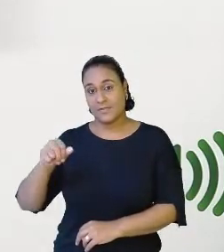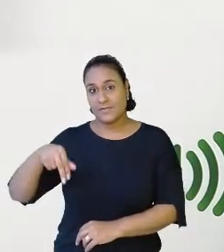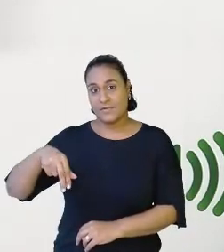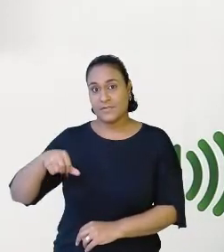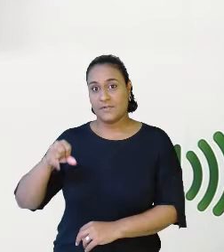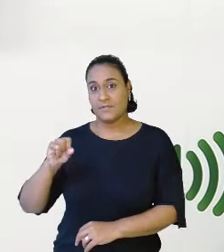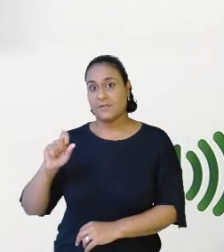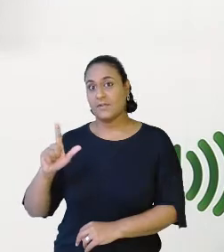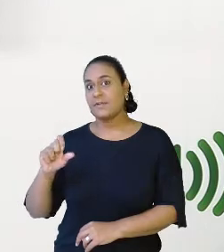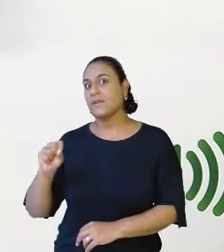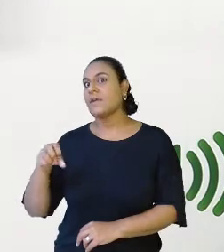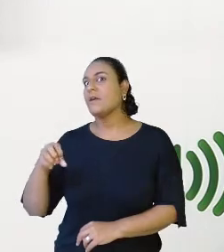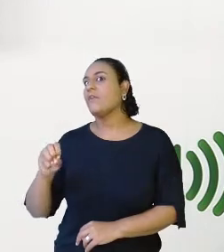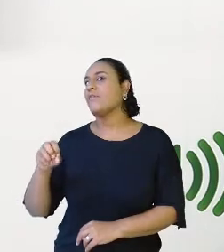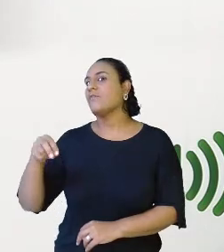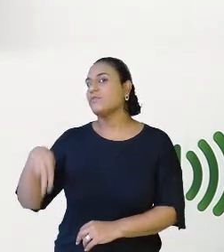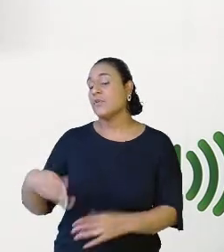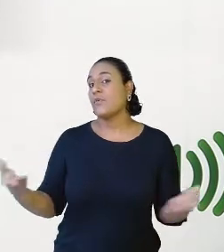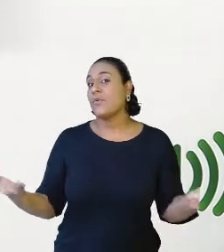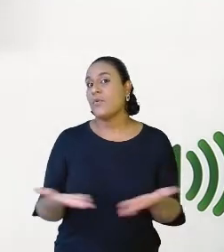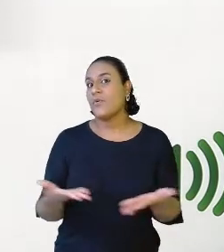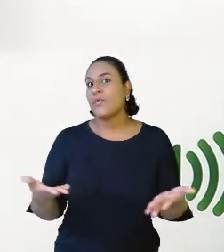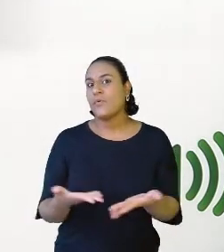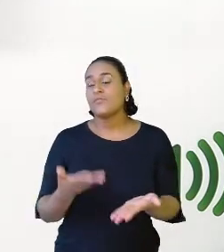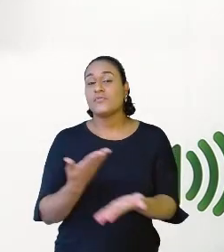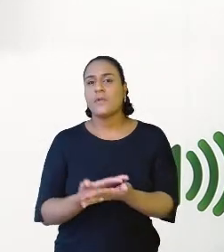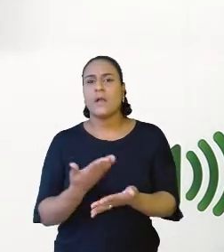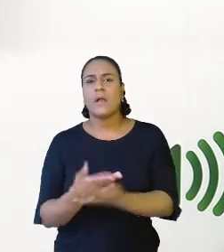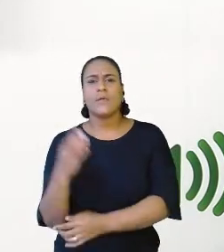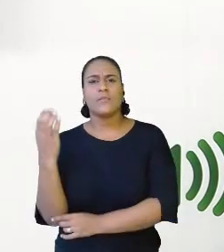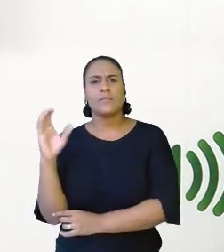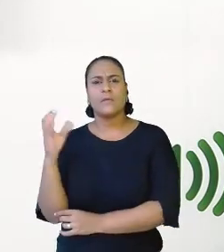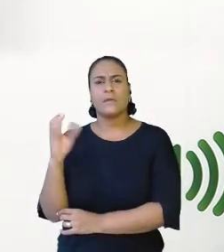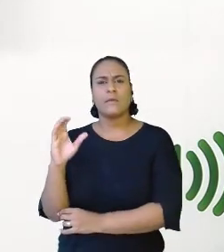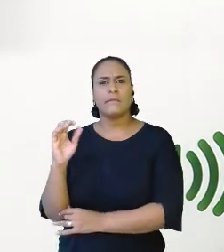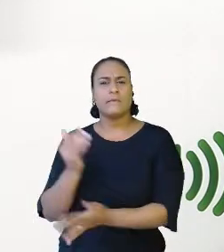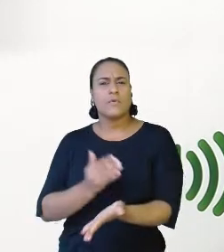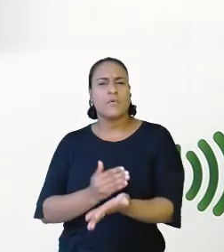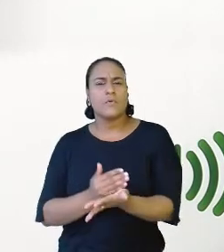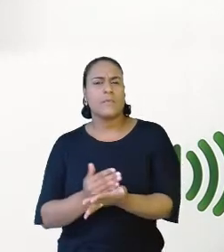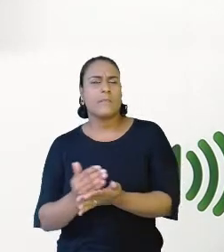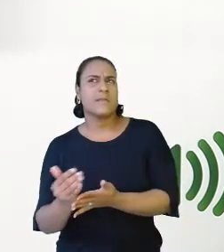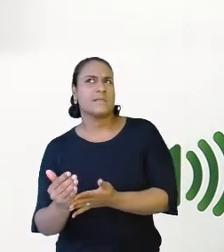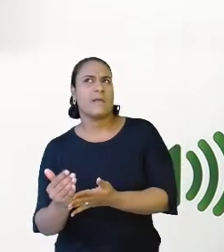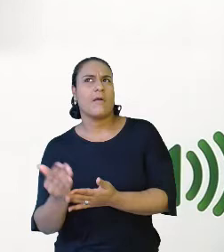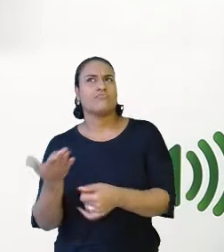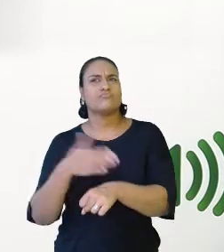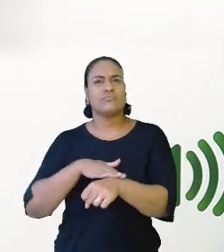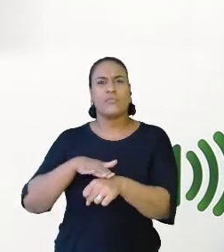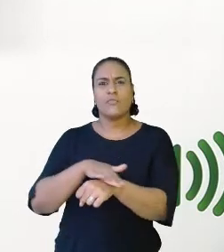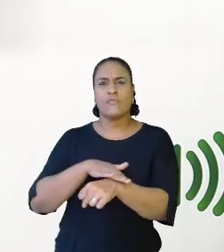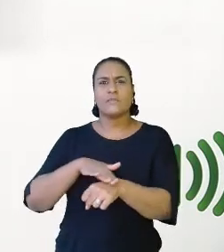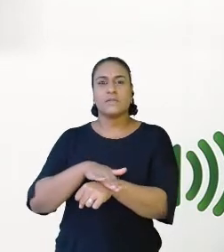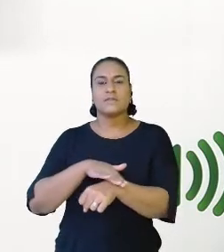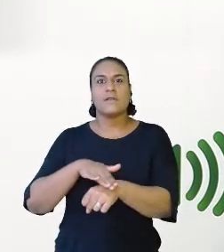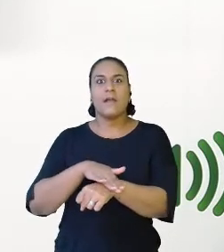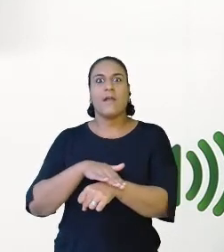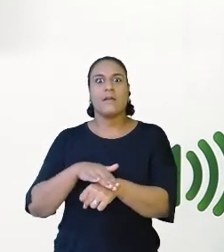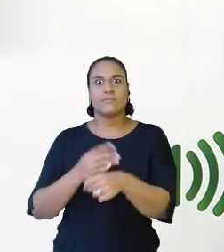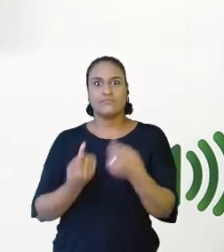e hoje, na nossa aula de ciências, nós iremos conversar mais um pouco sobre o nosso